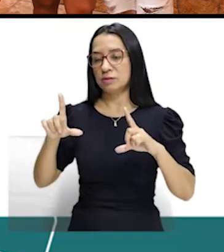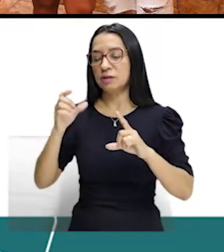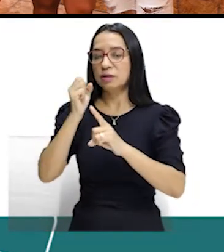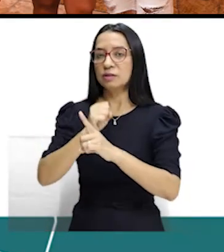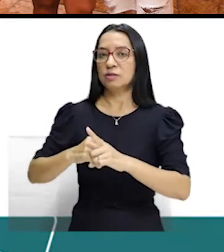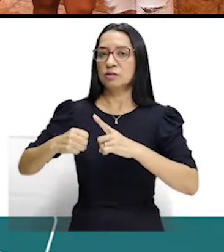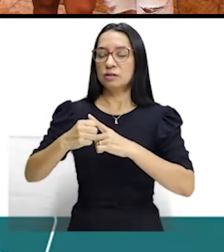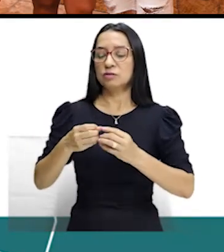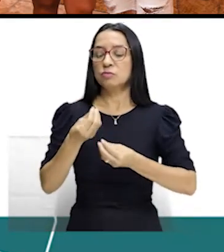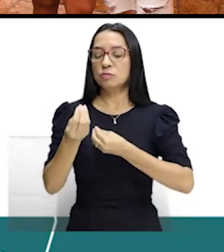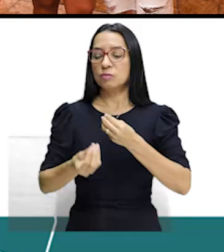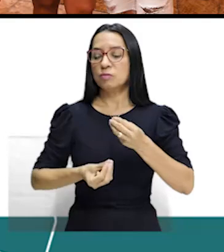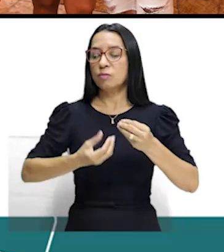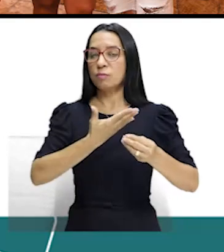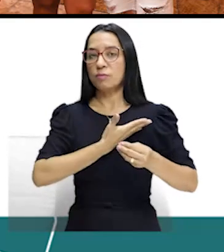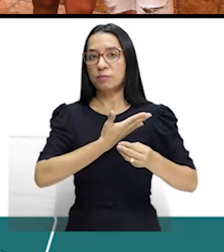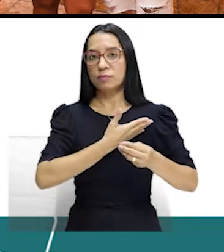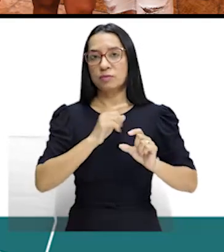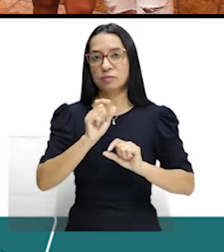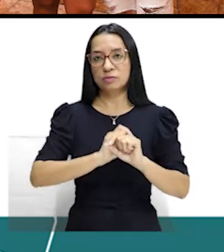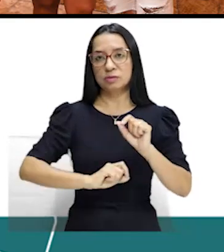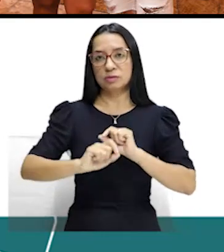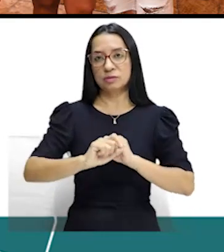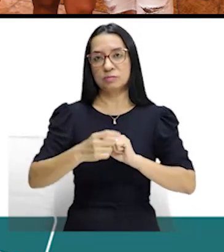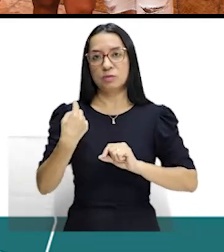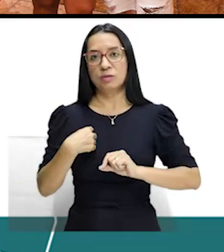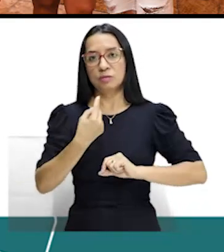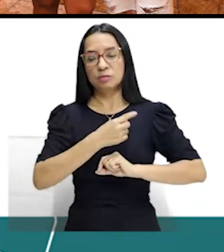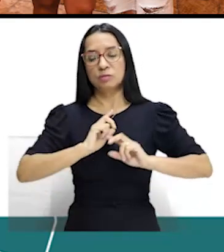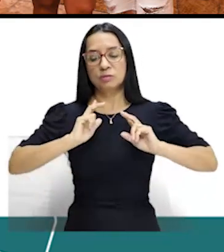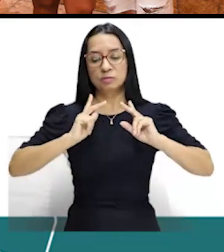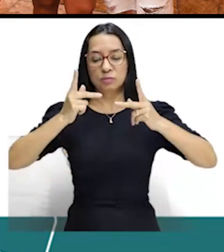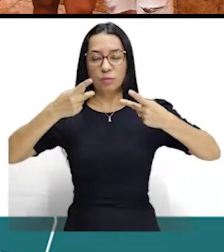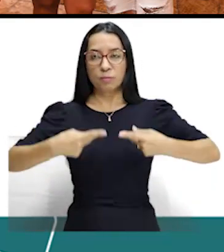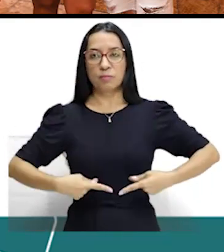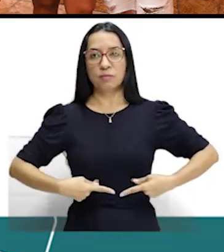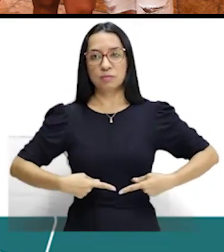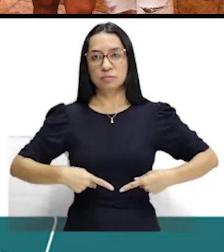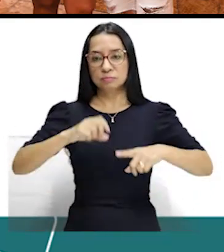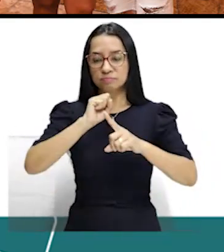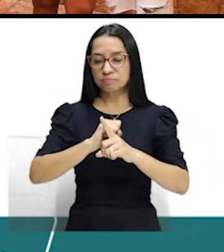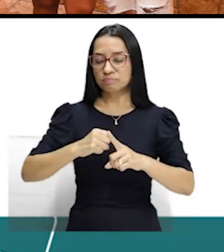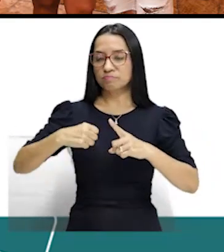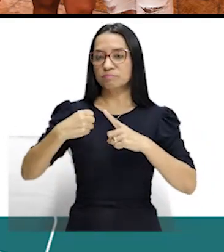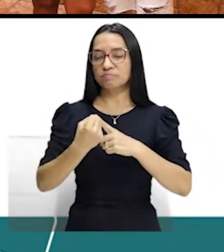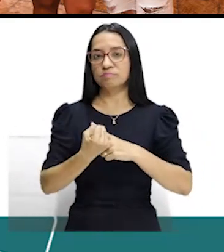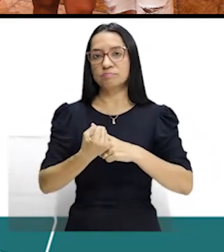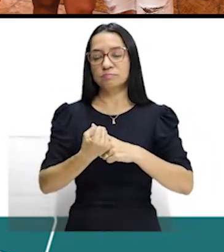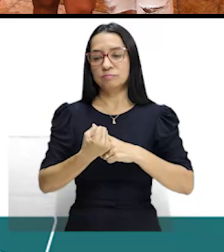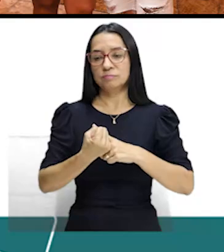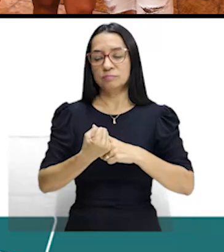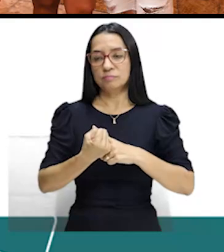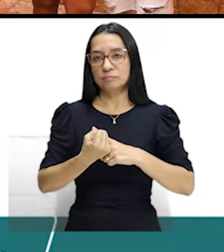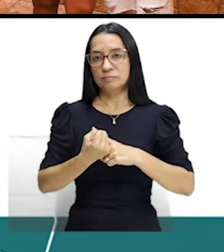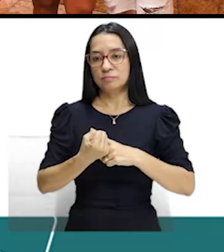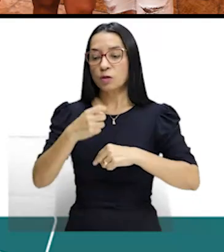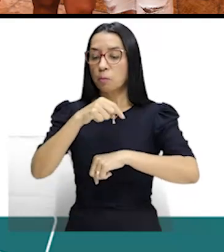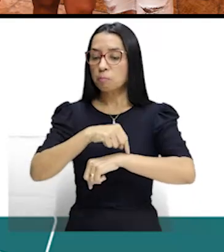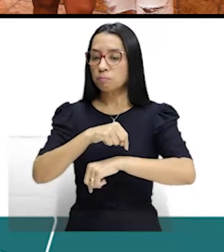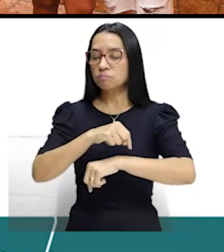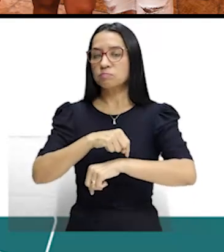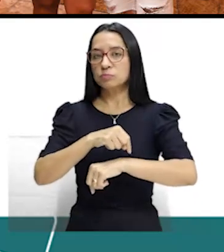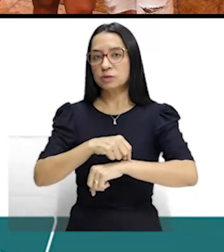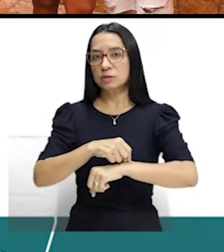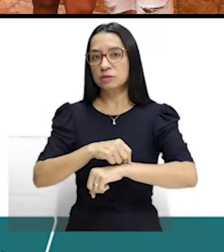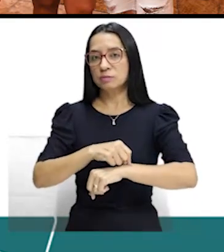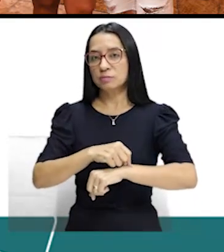socializando como amigos que somos. Nós, seres humanos, somos seres sociais. Hora ou outra, nós que estamos